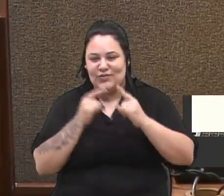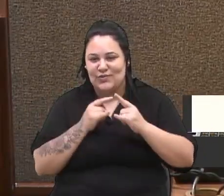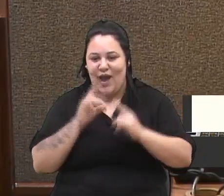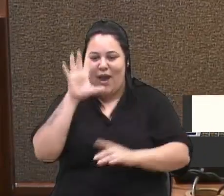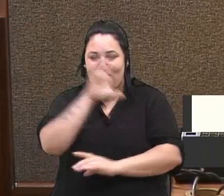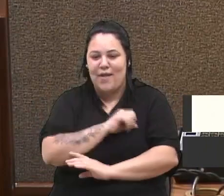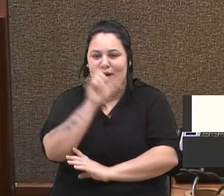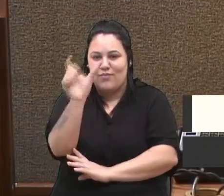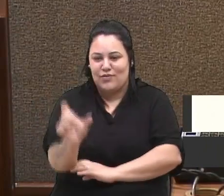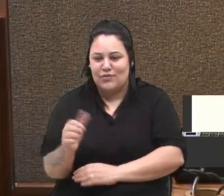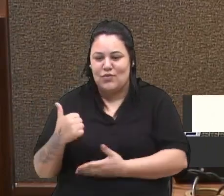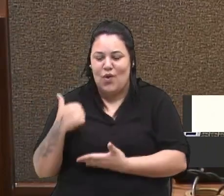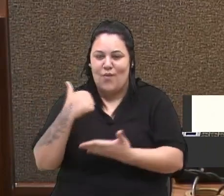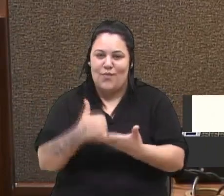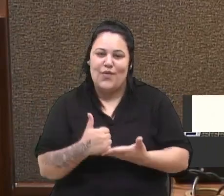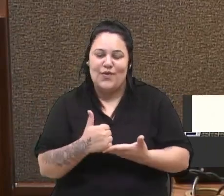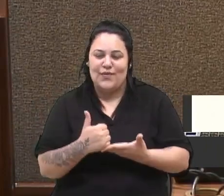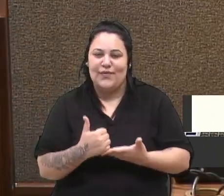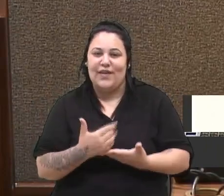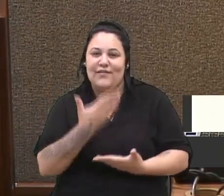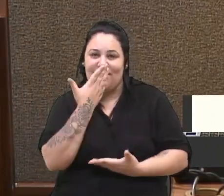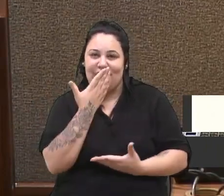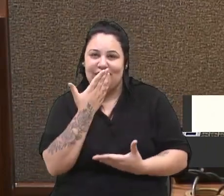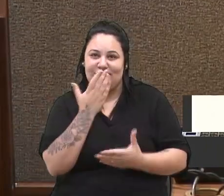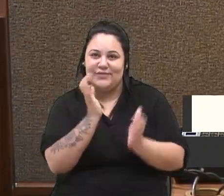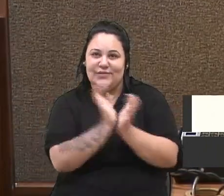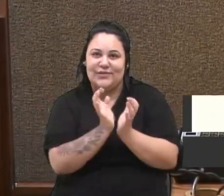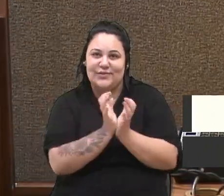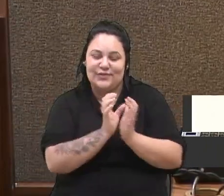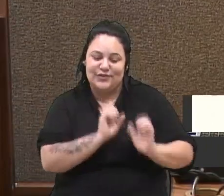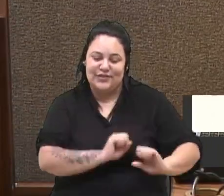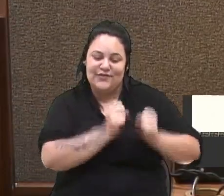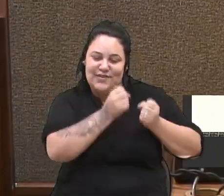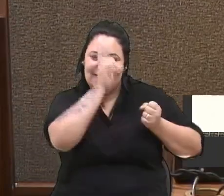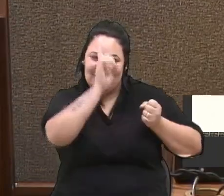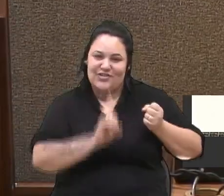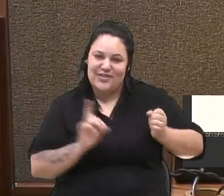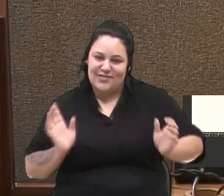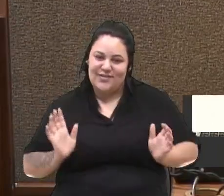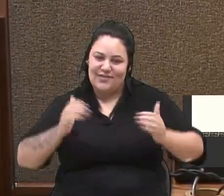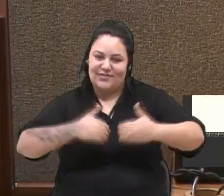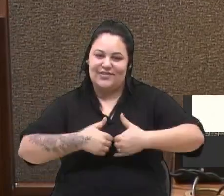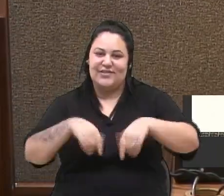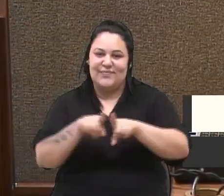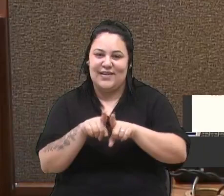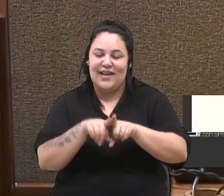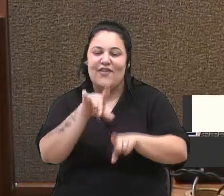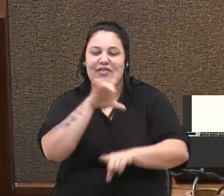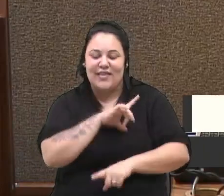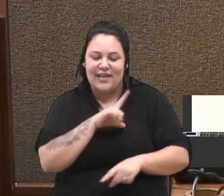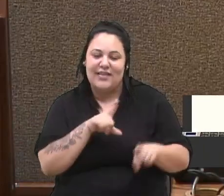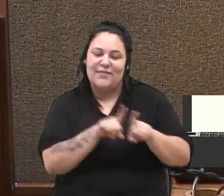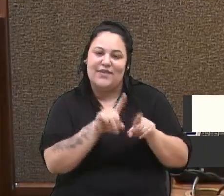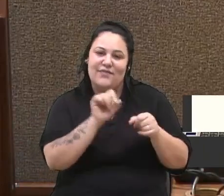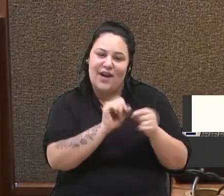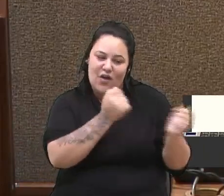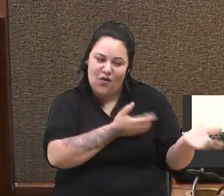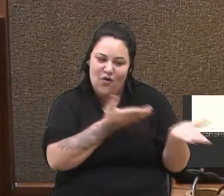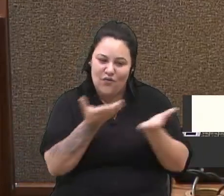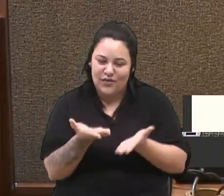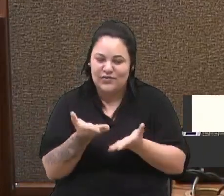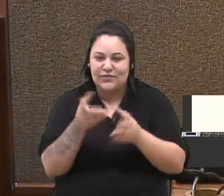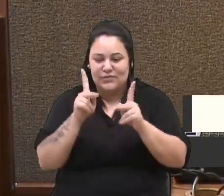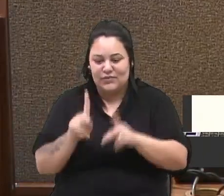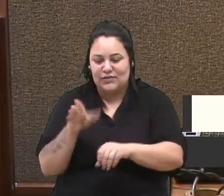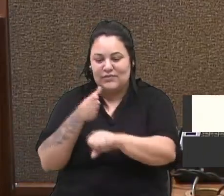o apoio da Frente Parlamentar aqui, de defesa dos direitos dos autistas. A gente também faz o convite, então, para que as pessoas